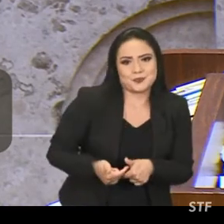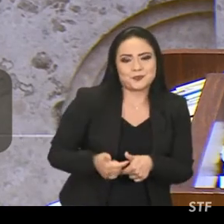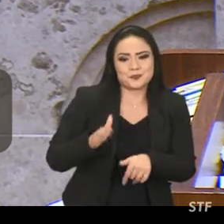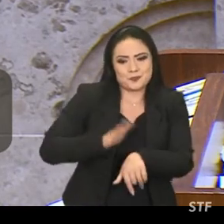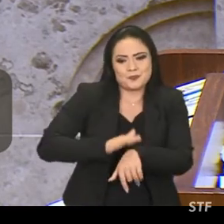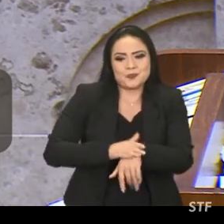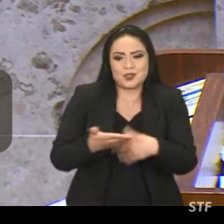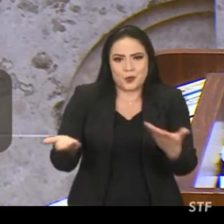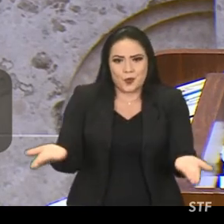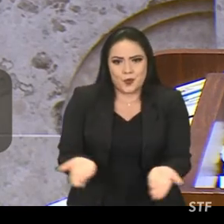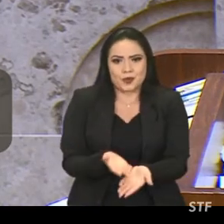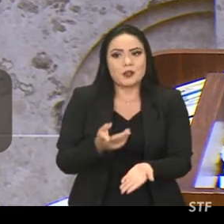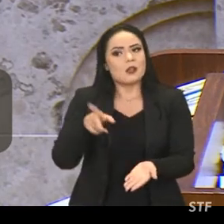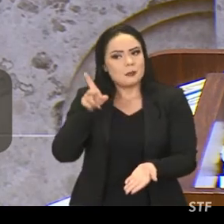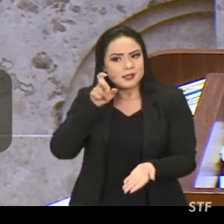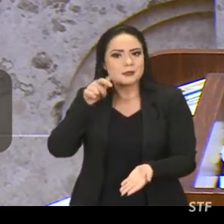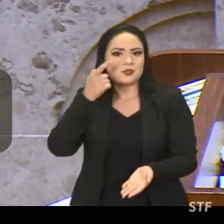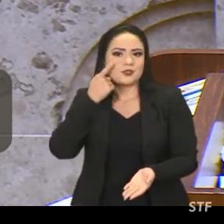isso, porque